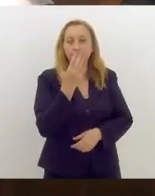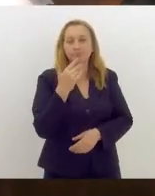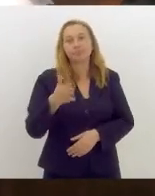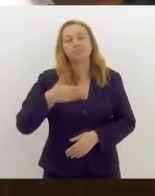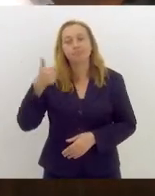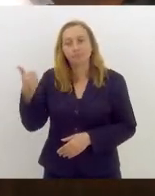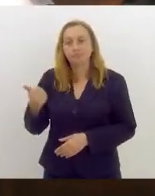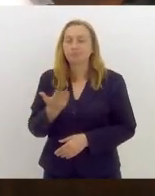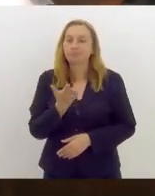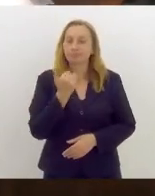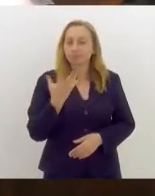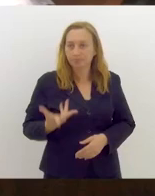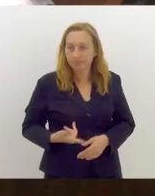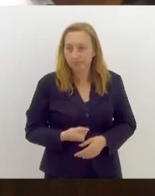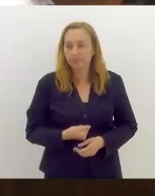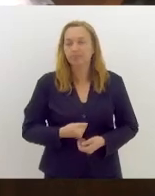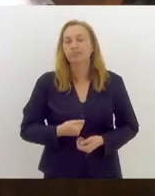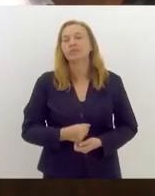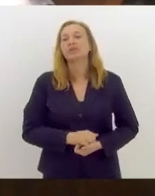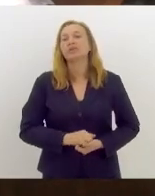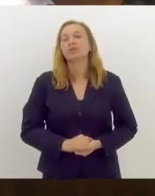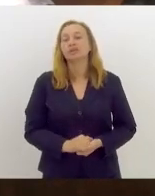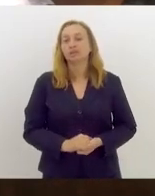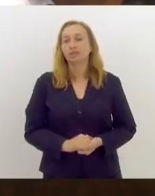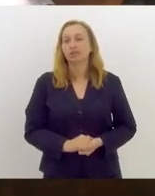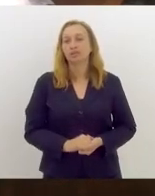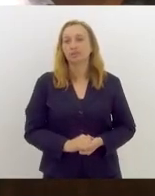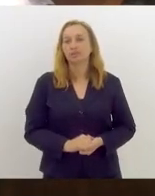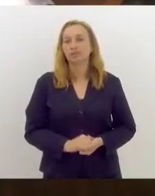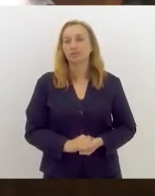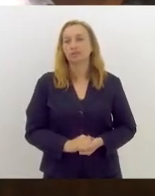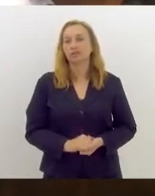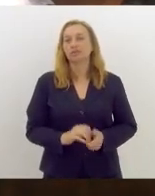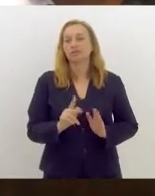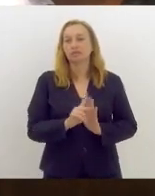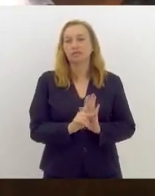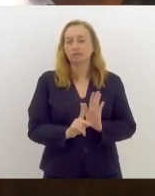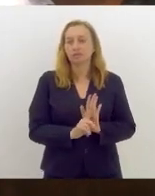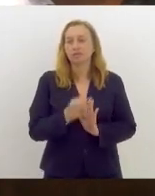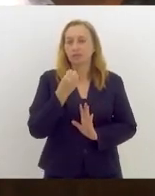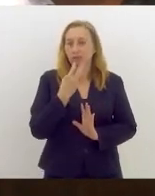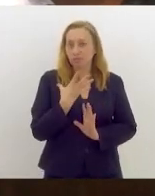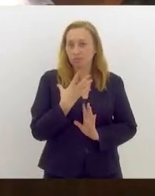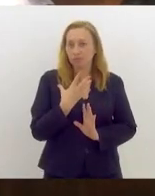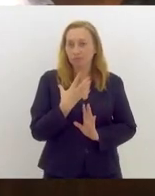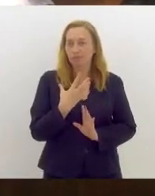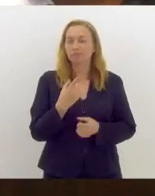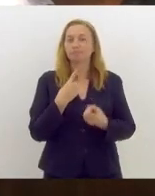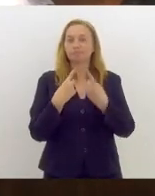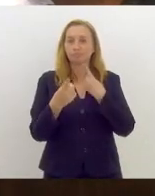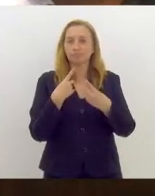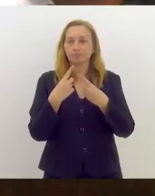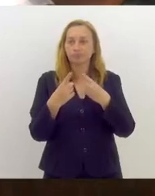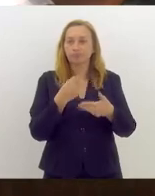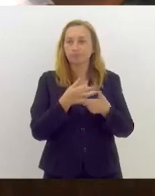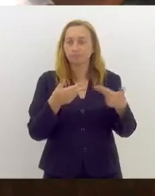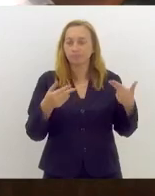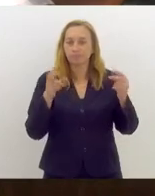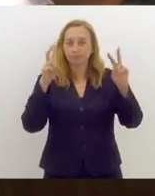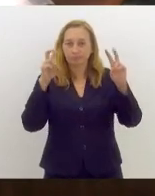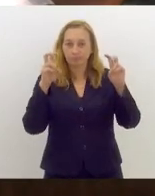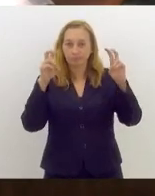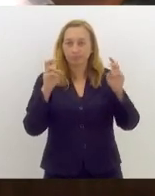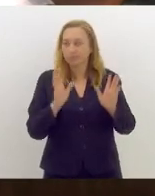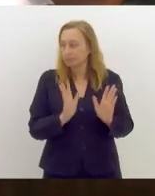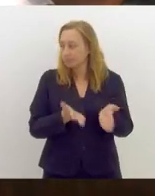na merenda na qualidade da alimentação escolar então o projeto é muito bom e dialoga com uma série de questões